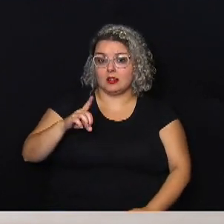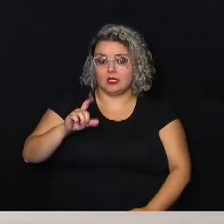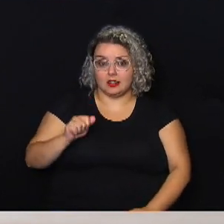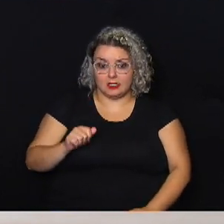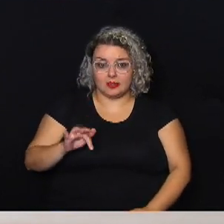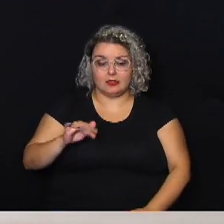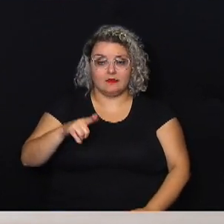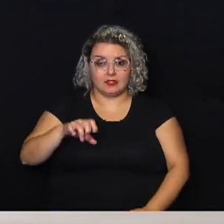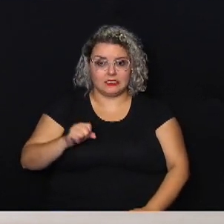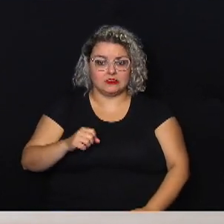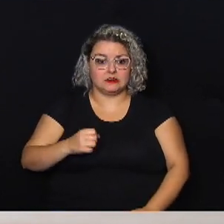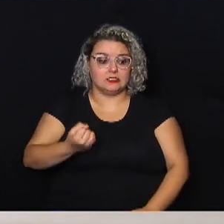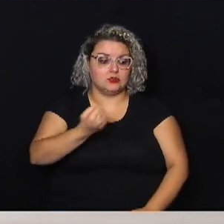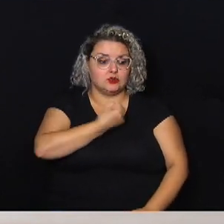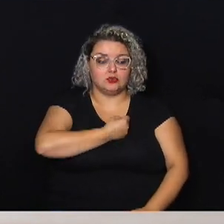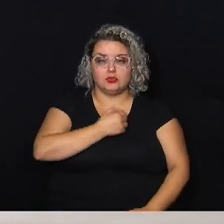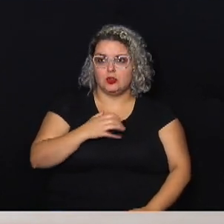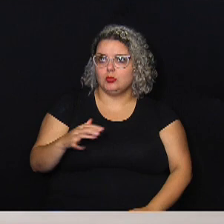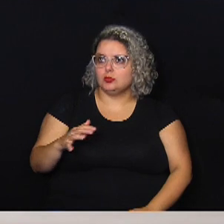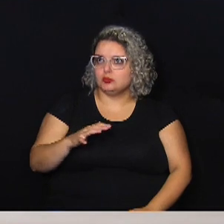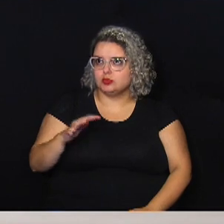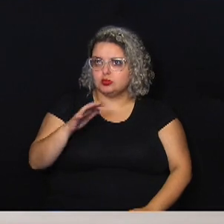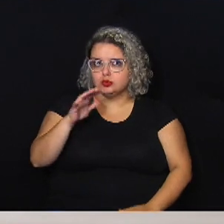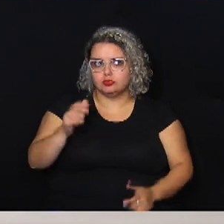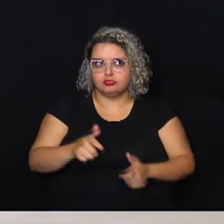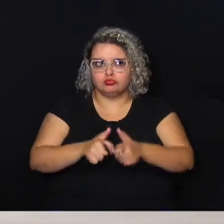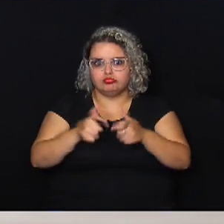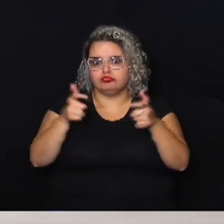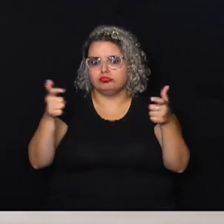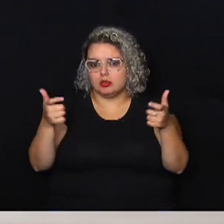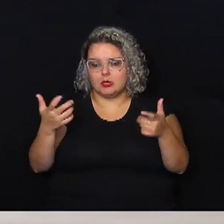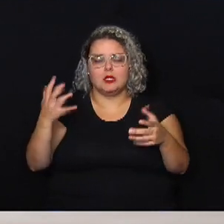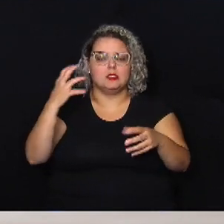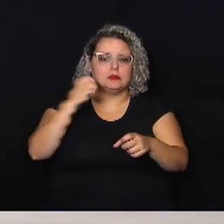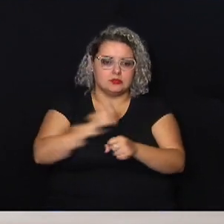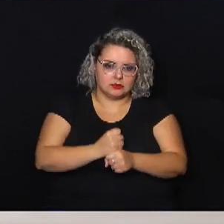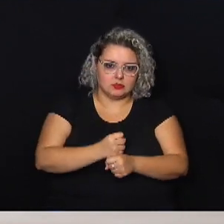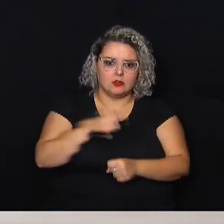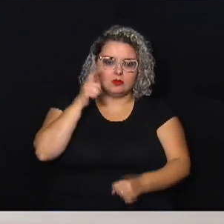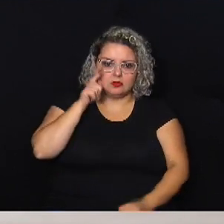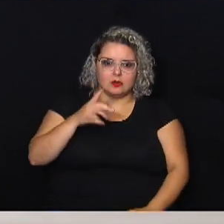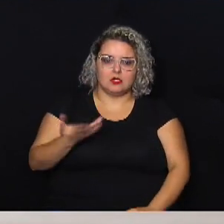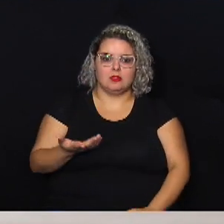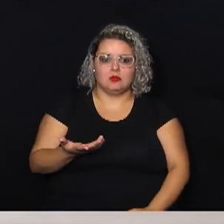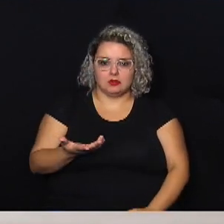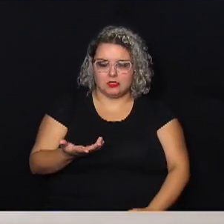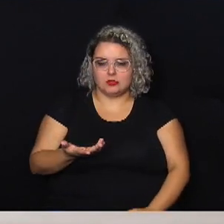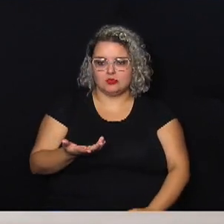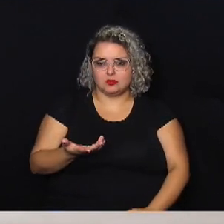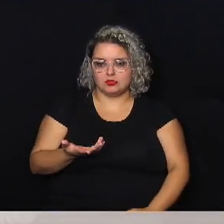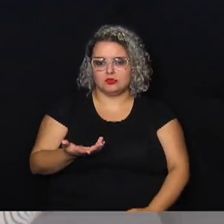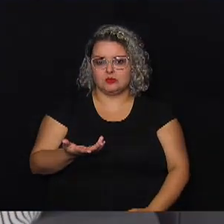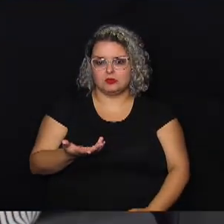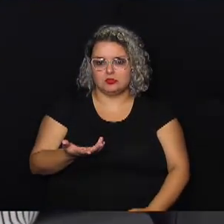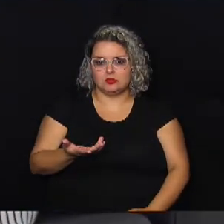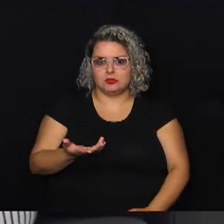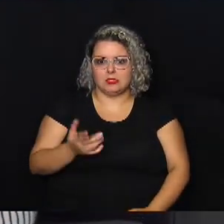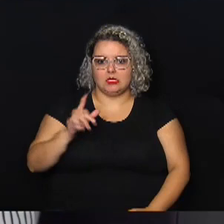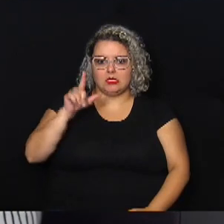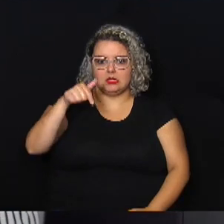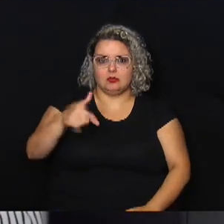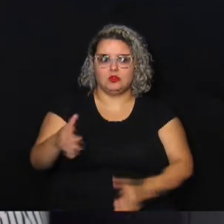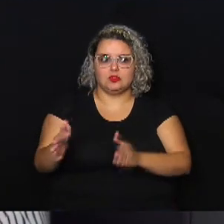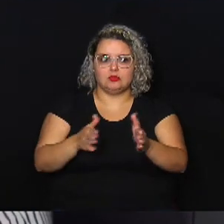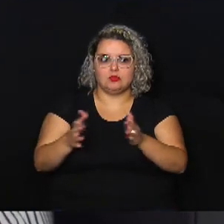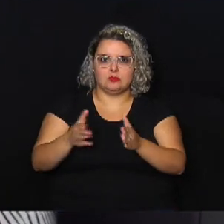elevados. Então, esse cálculo, você vai conseguindo, assim, depois de uma fase da vida,